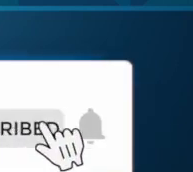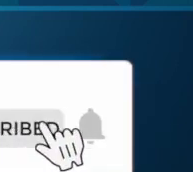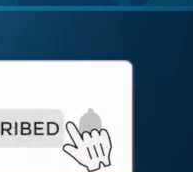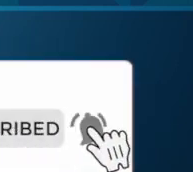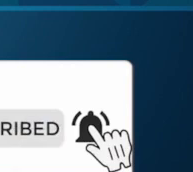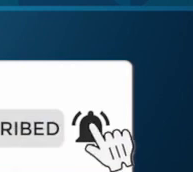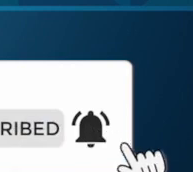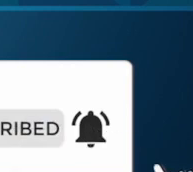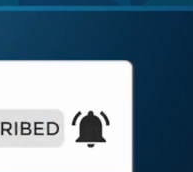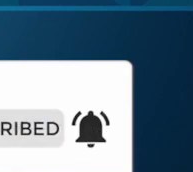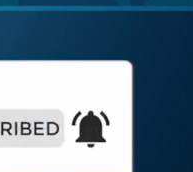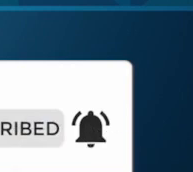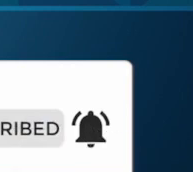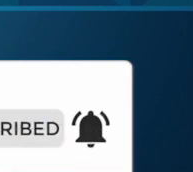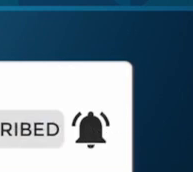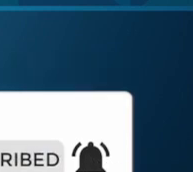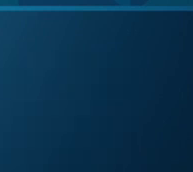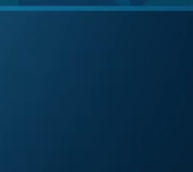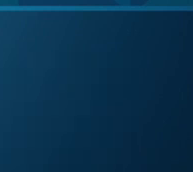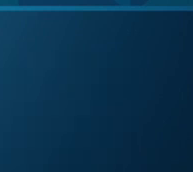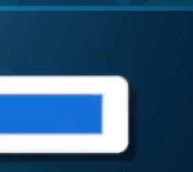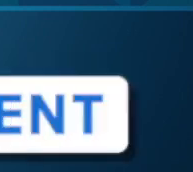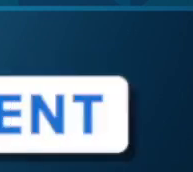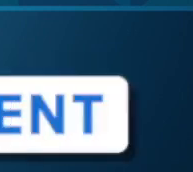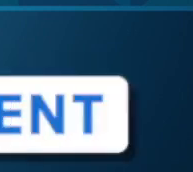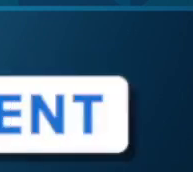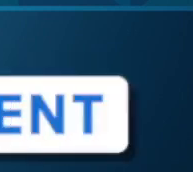RTTL, hanehang botão notificação.